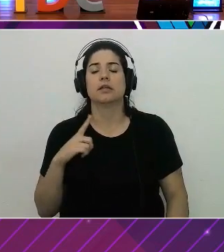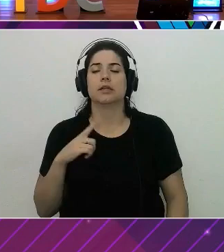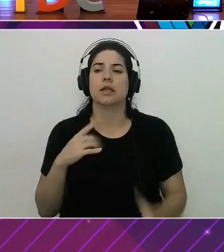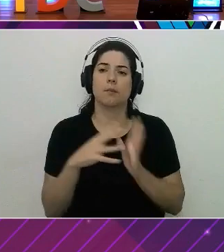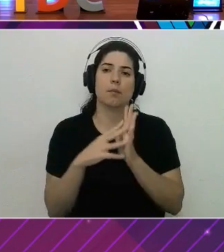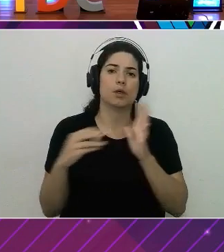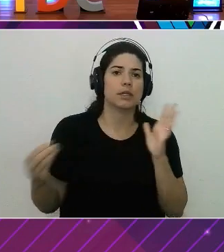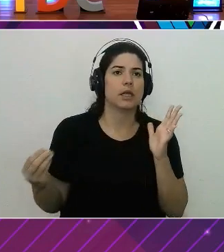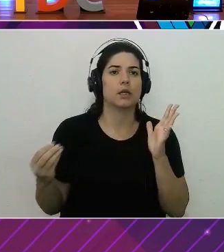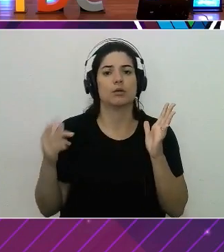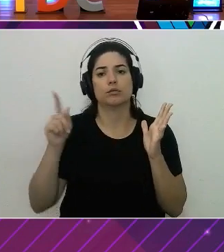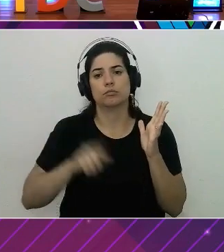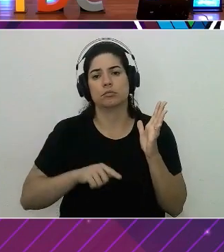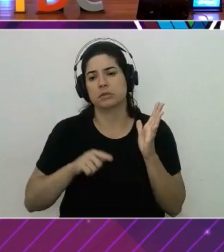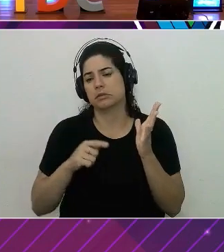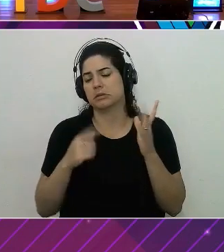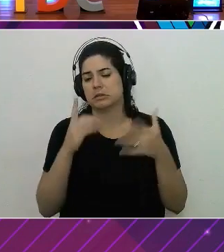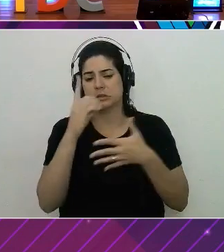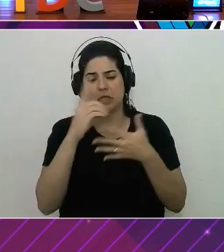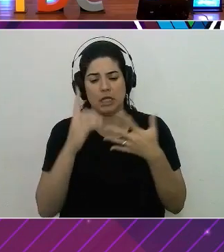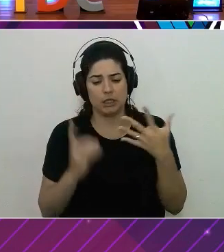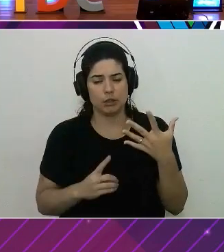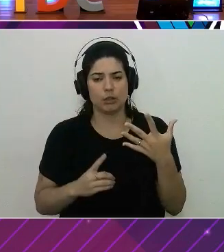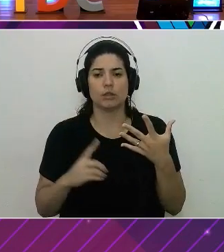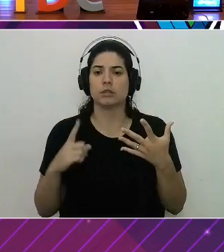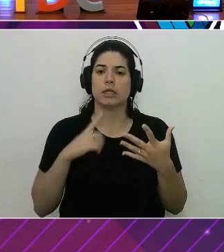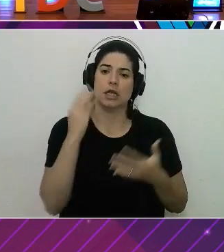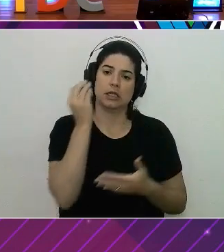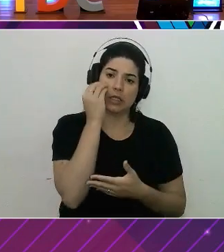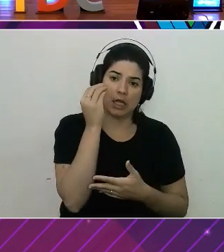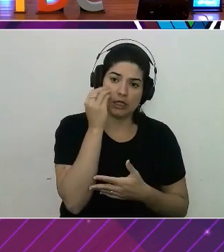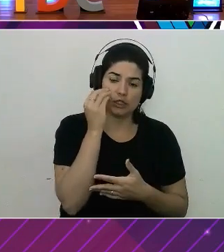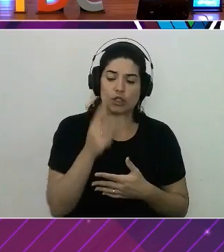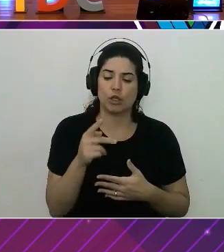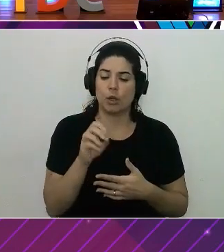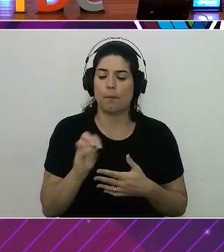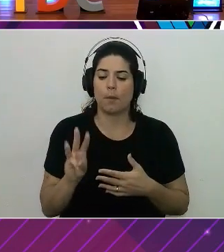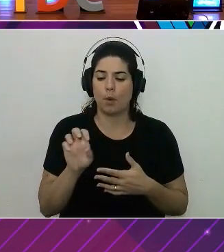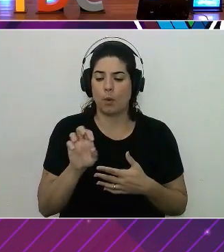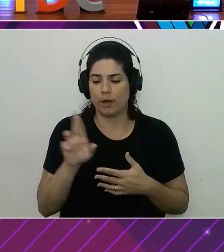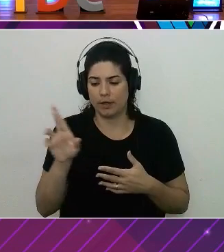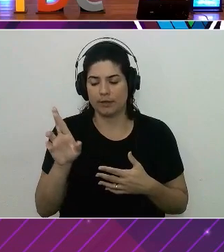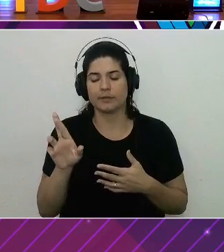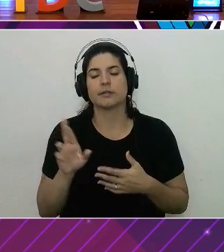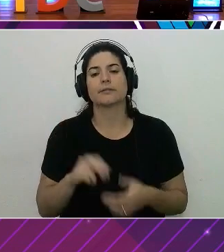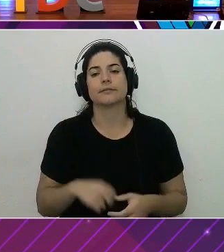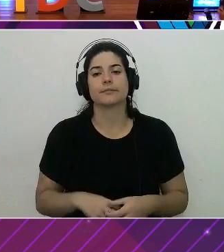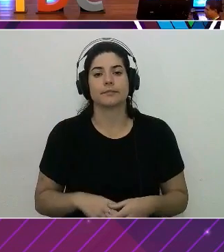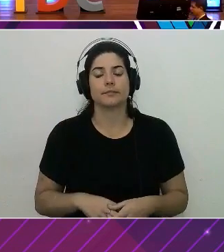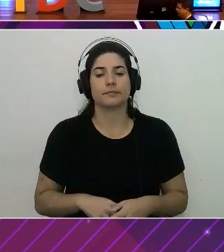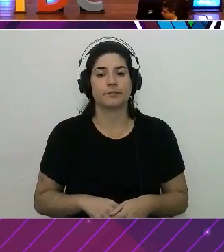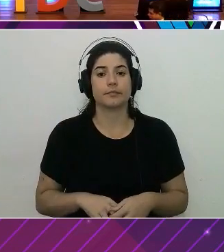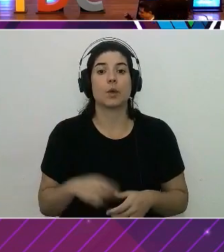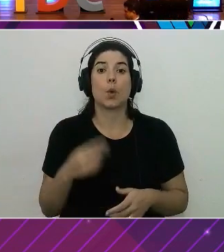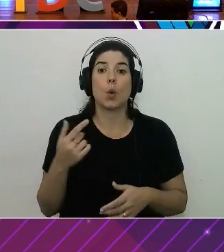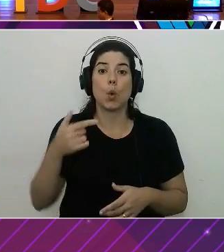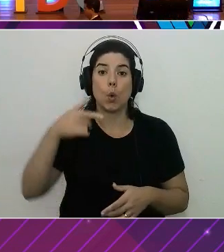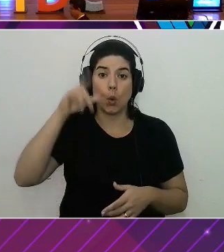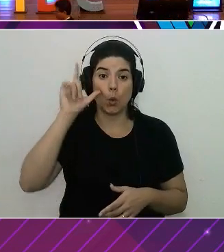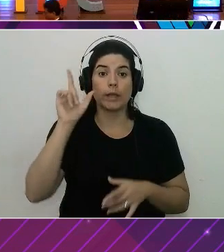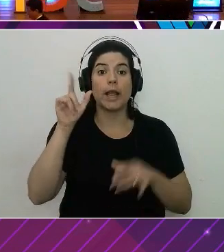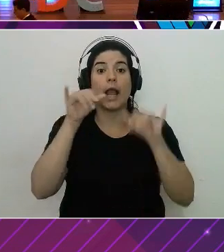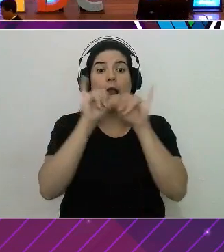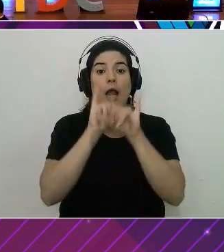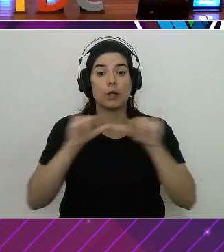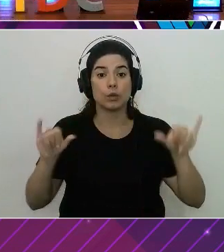modelos de forecasting, né, de séries temporais. Tá? E ontem foi anunciado lá na Califórnia, a